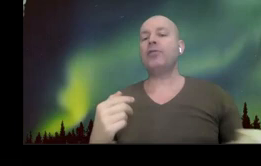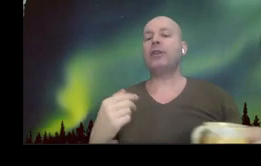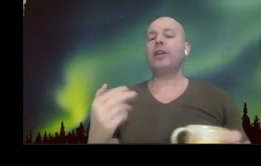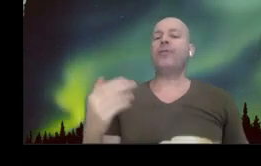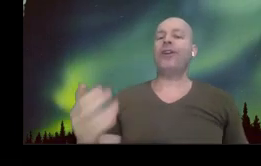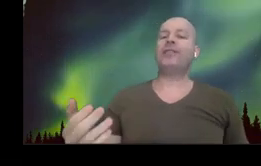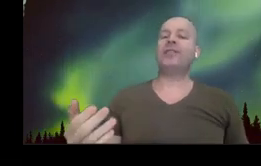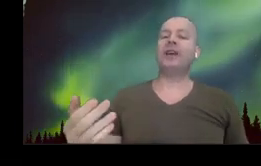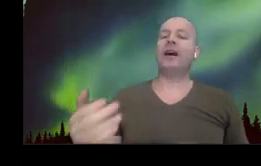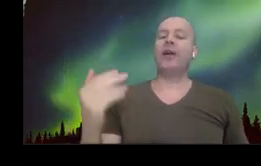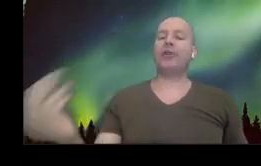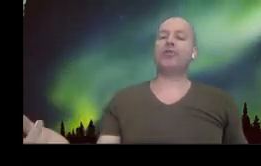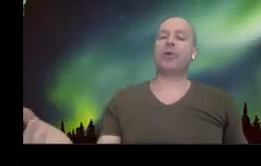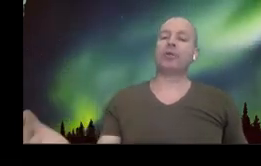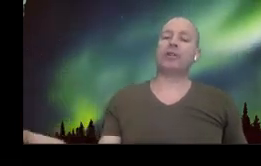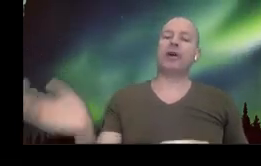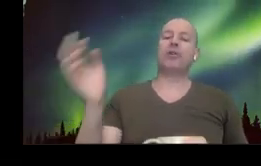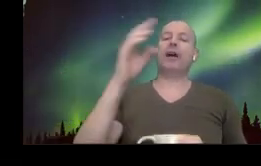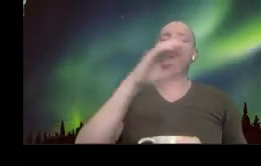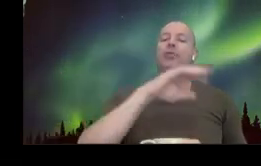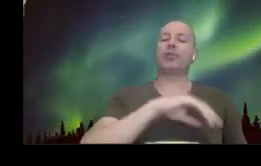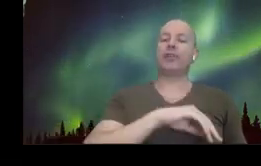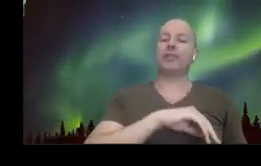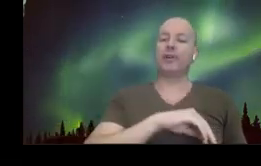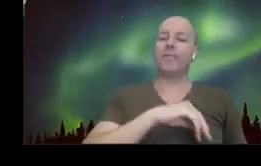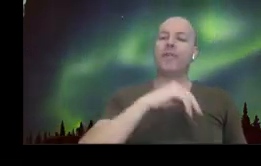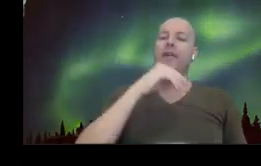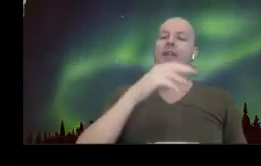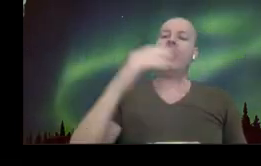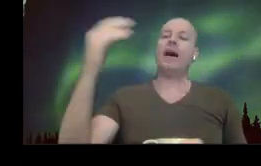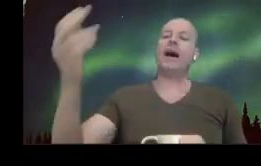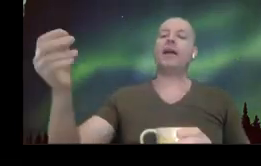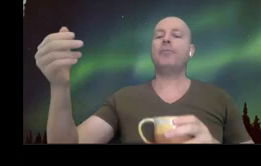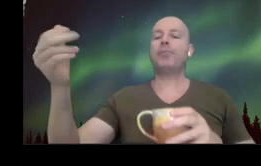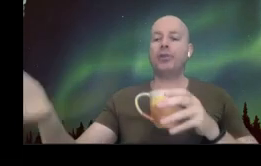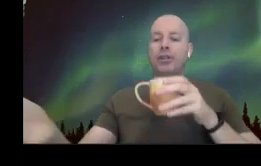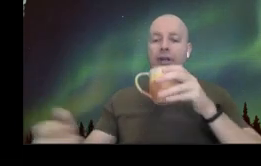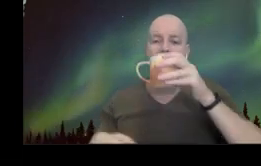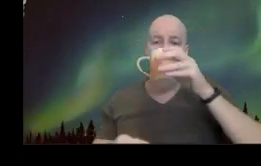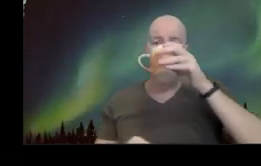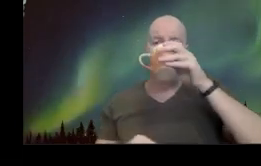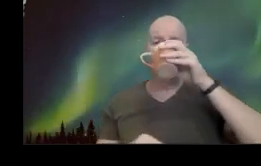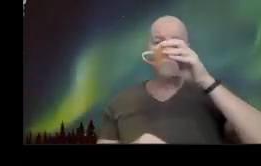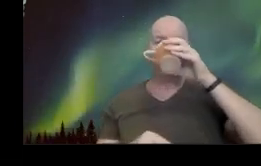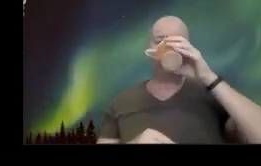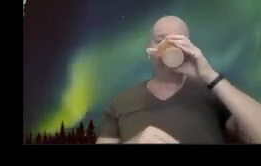Alex, mas o que que diferencia, afinal de contas, a unidade de conservação da área protegida?